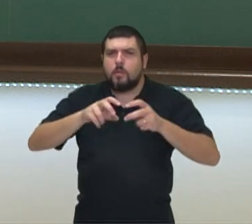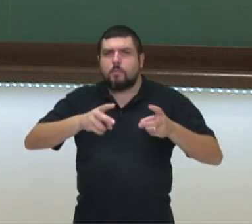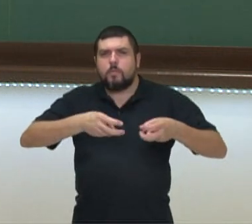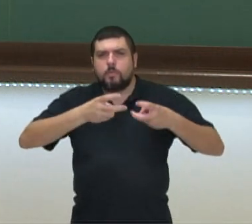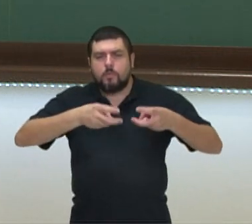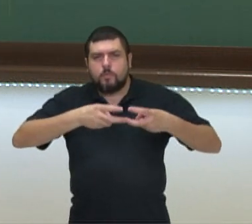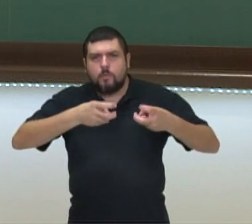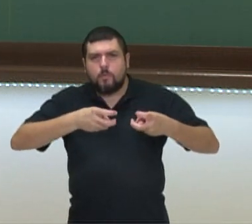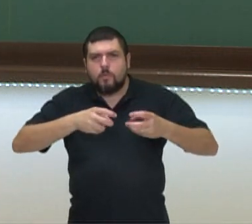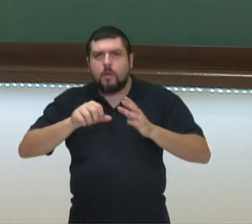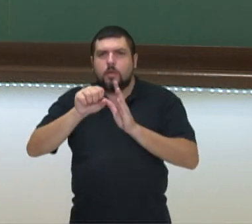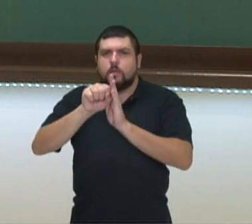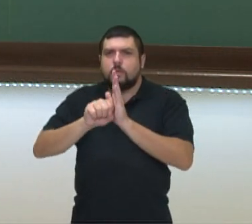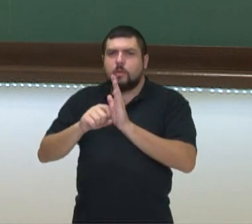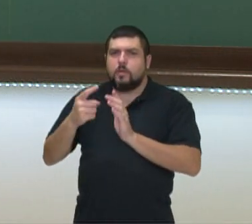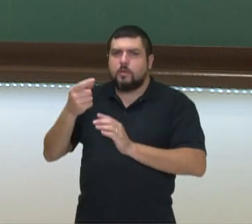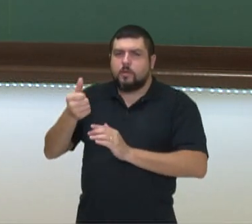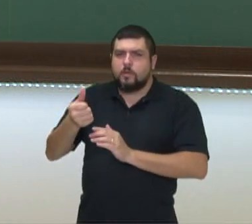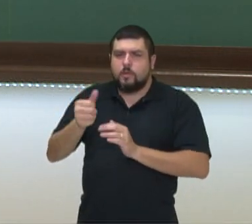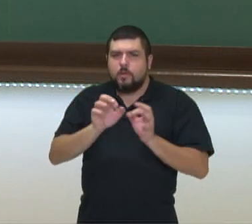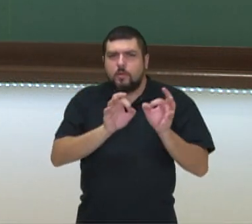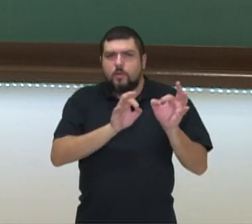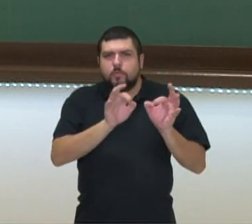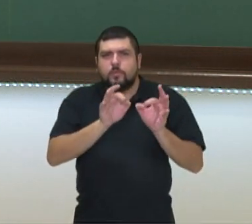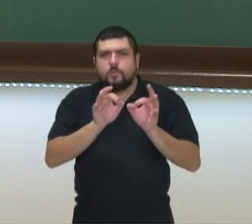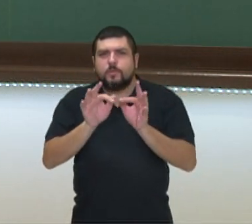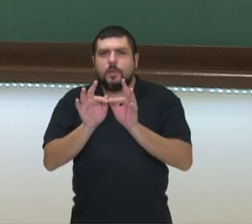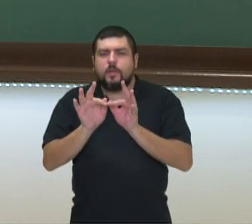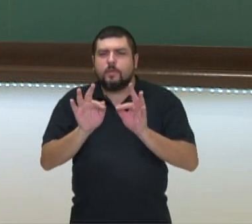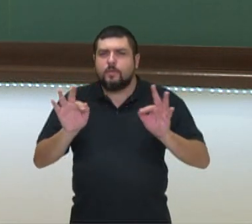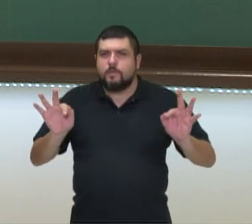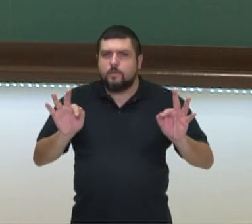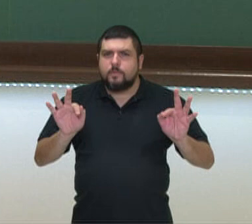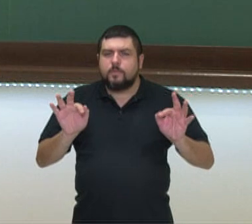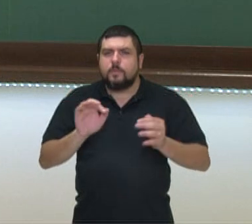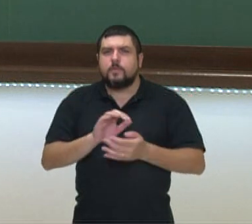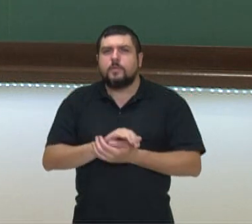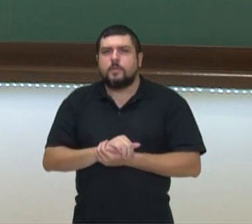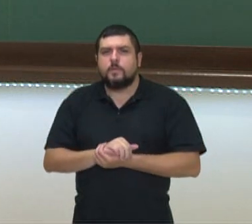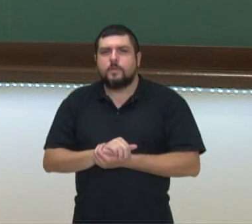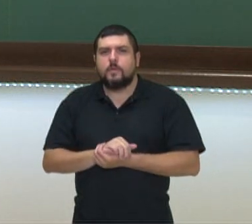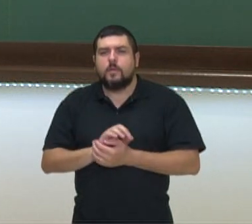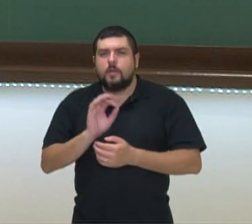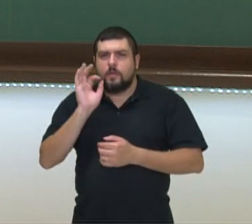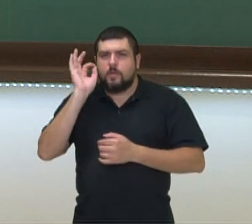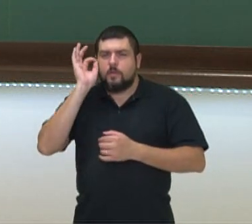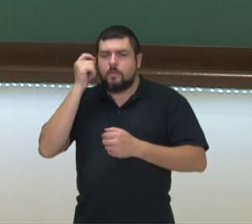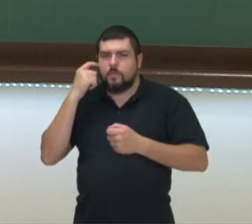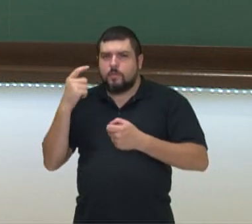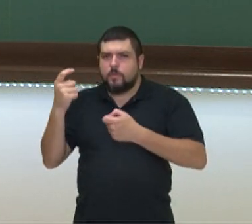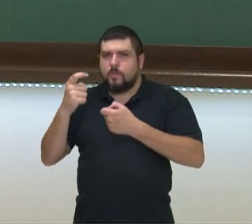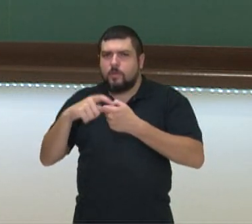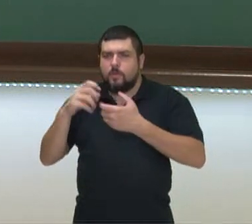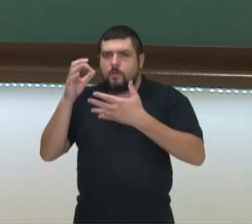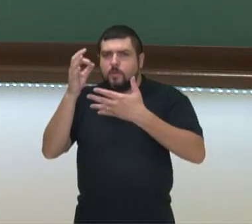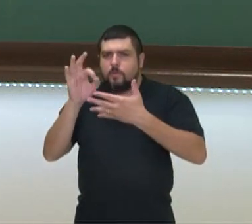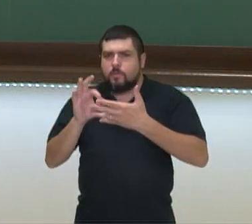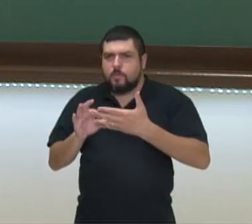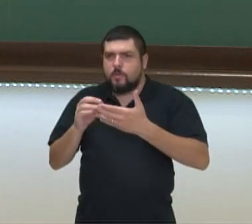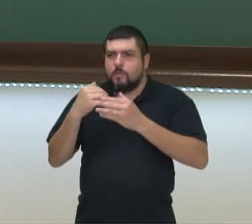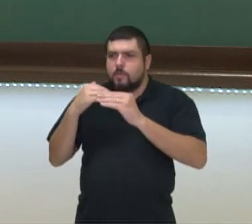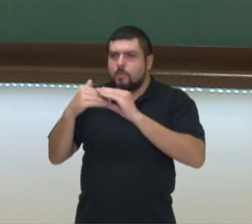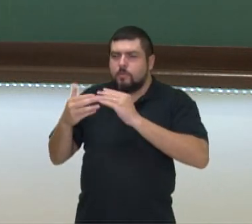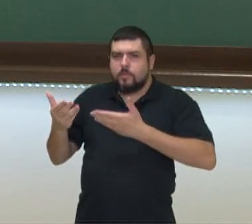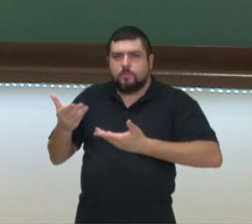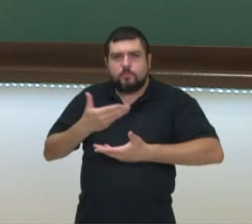exploração, século XVI. Vamos então, né, brincar com essas palavras e montar a nossa frase, o nosso parágrafo. Compartilhe com a sua